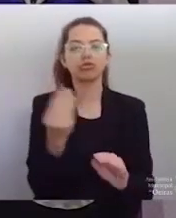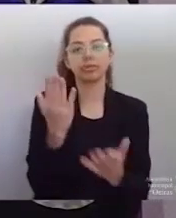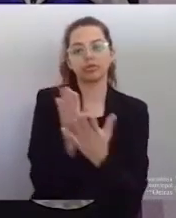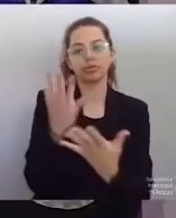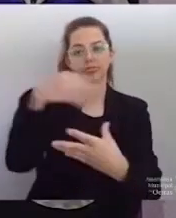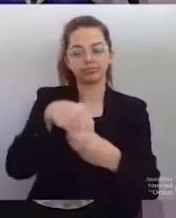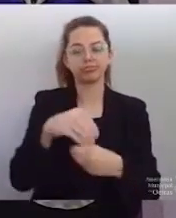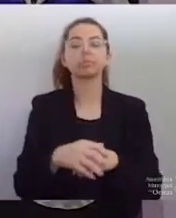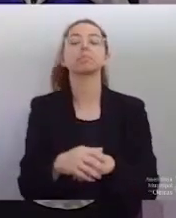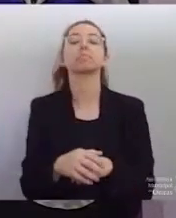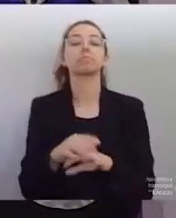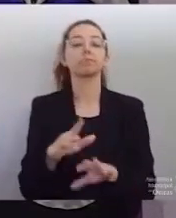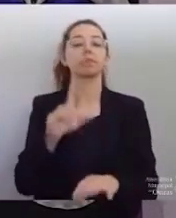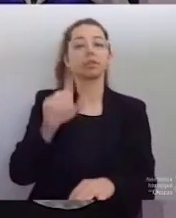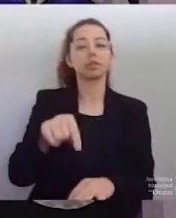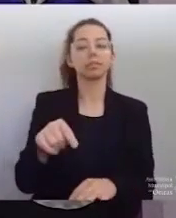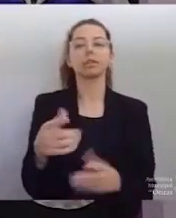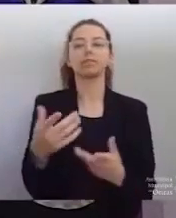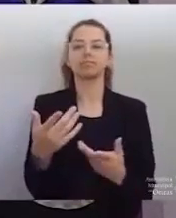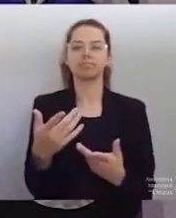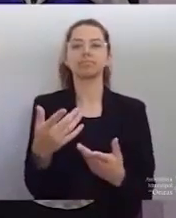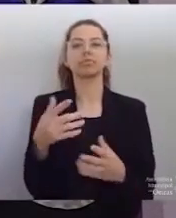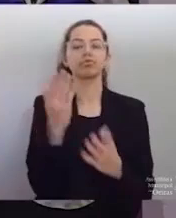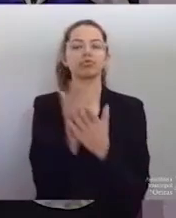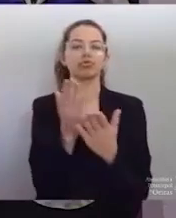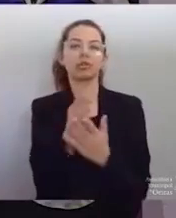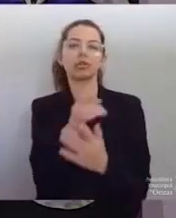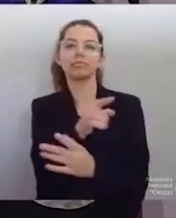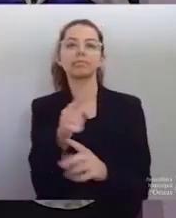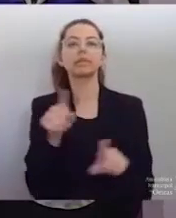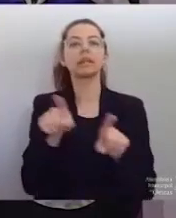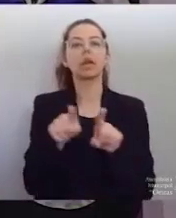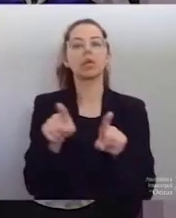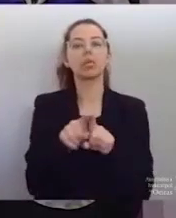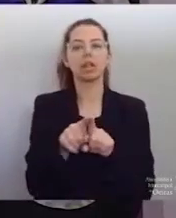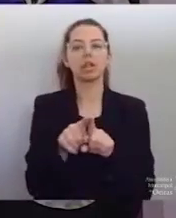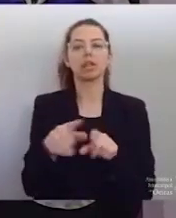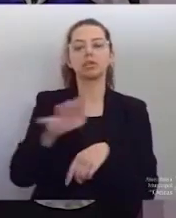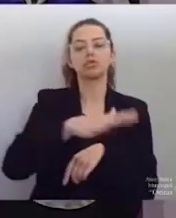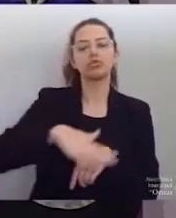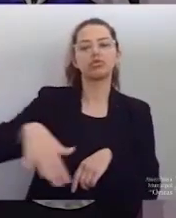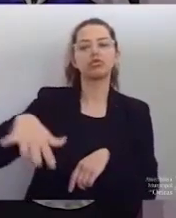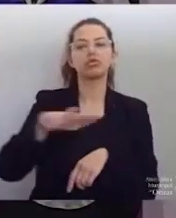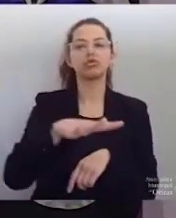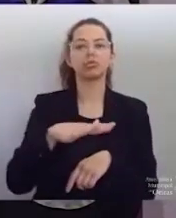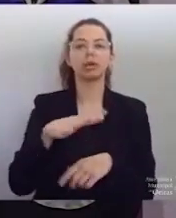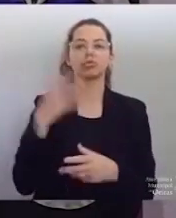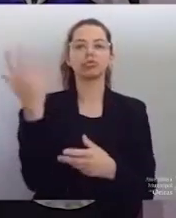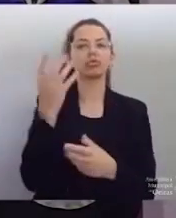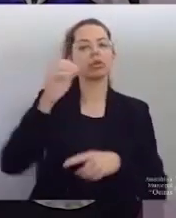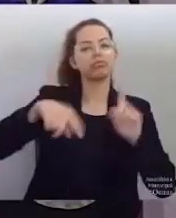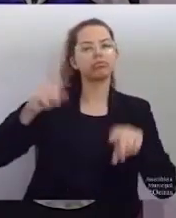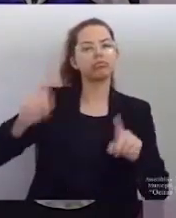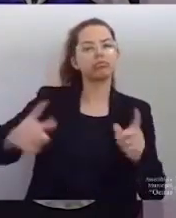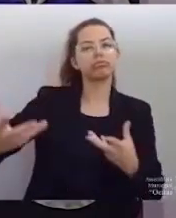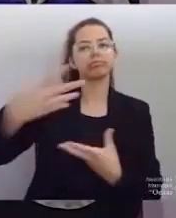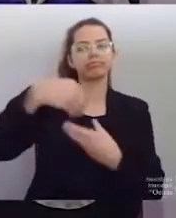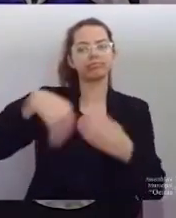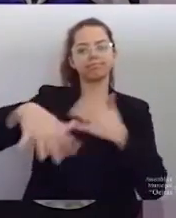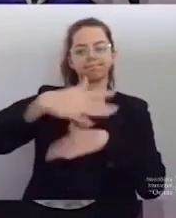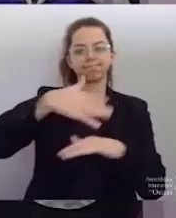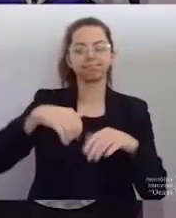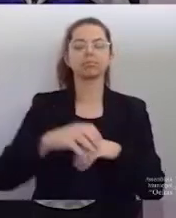como o perspectivar a escola como meio, como um espaço diverso e intercultural. Defende-se que a